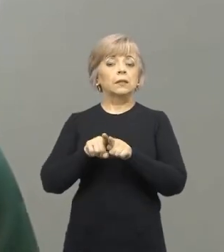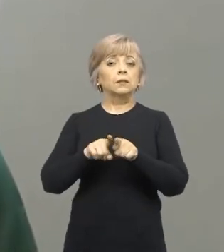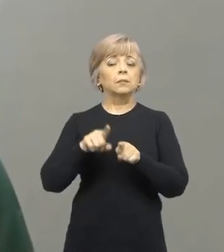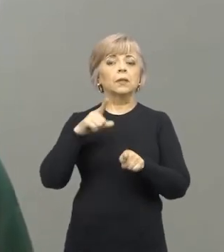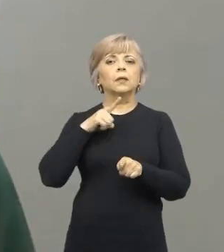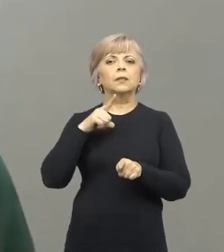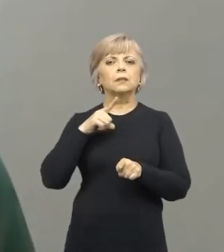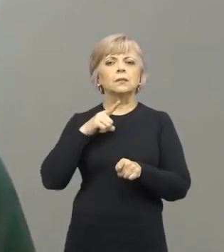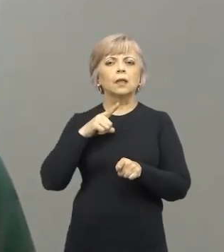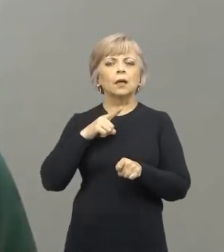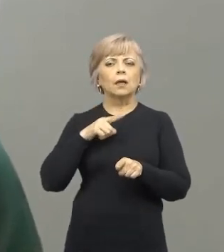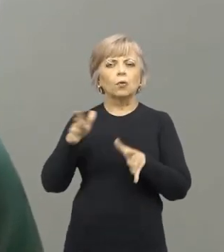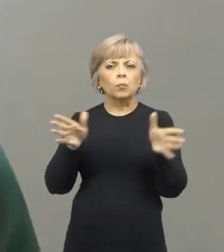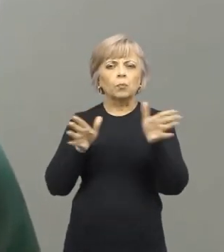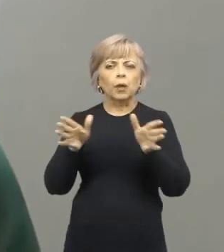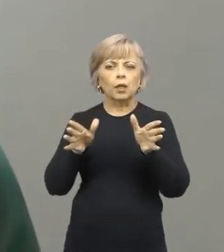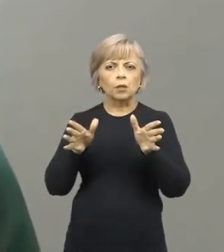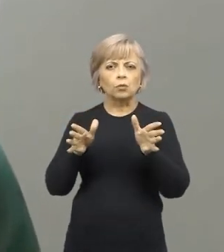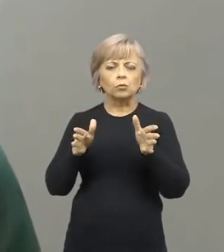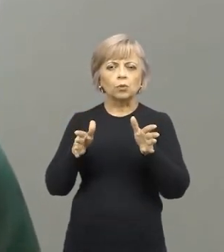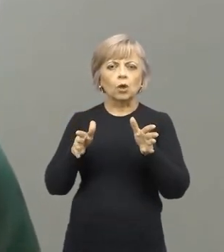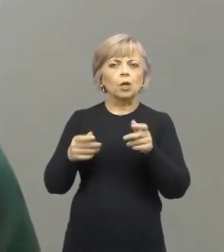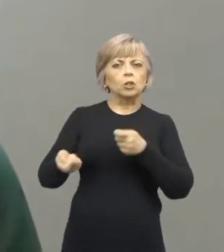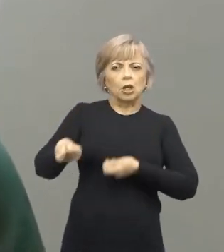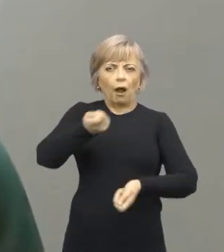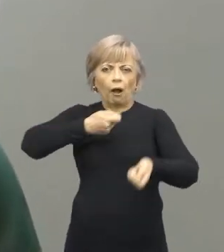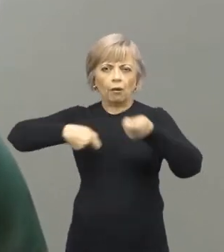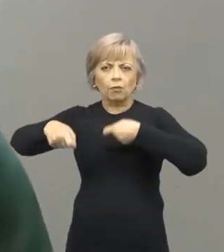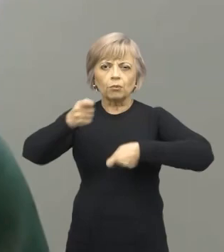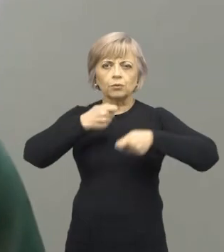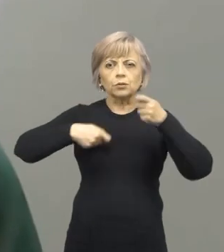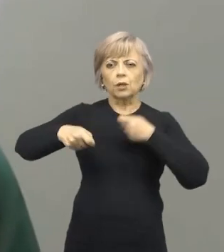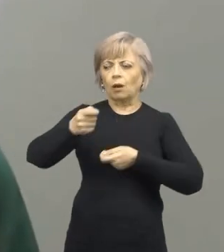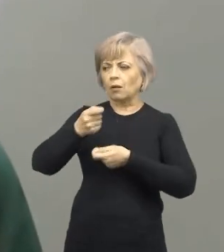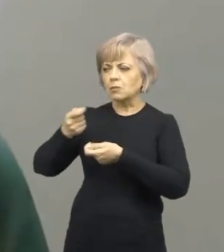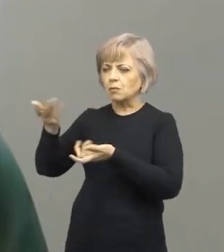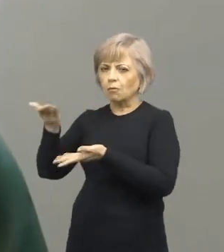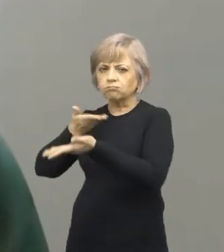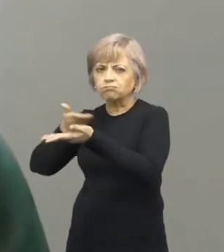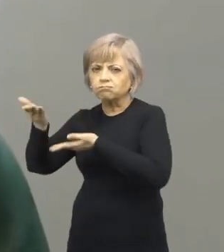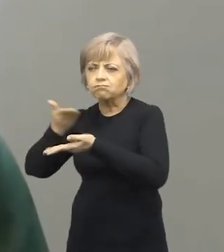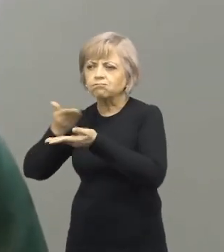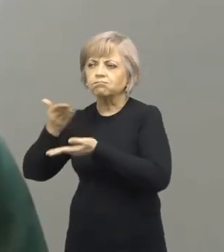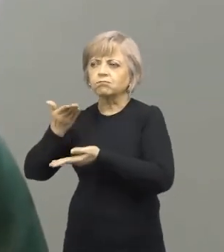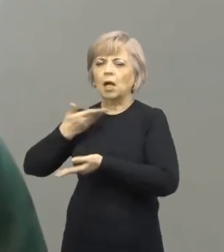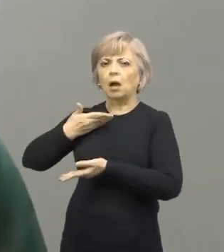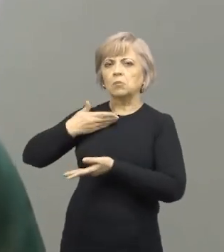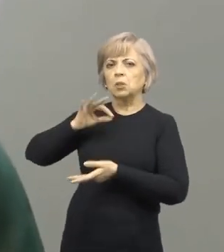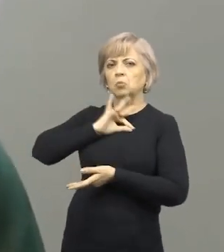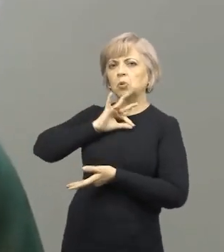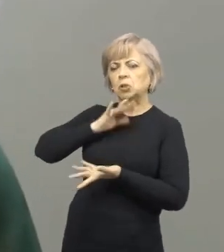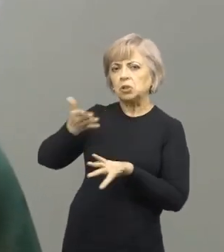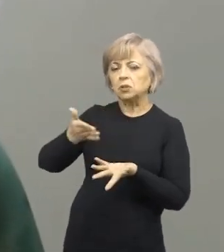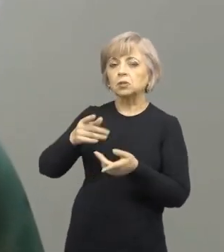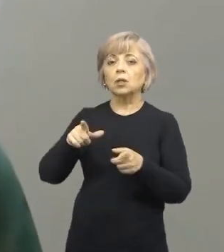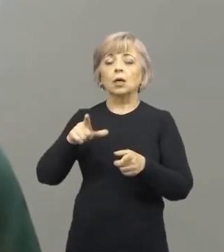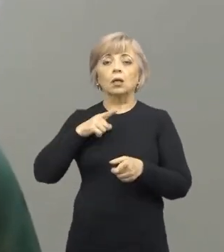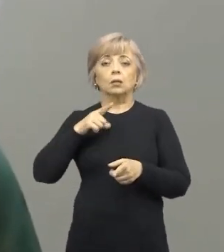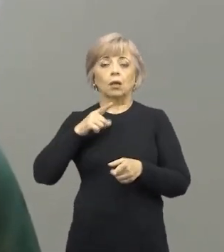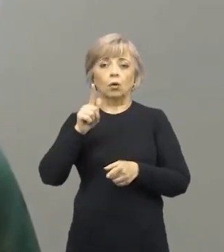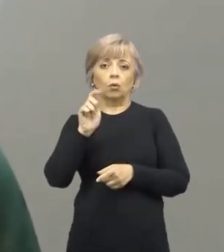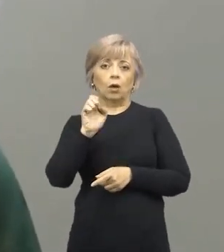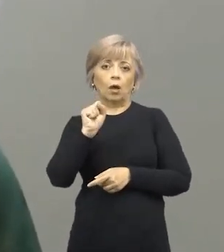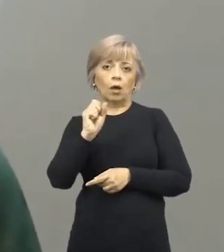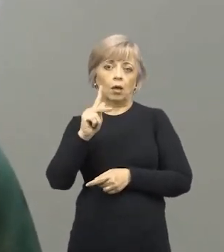de articulação com colegas e a polícia, e dado o trabalho que o GAESP